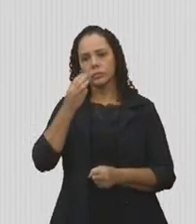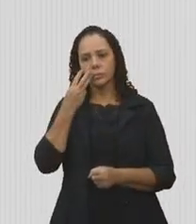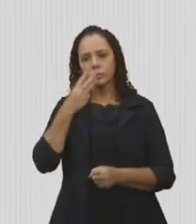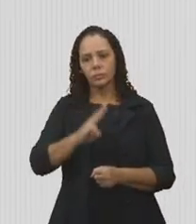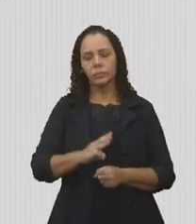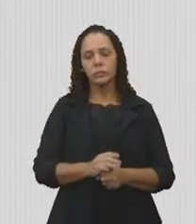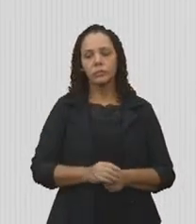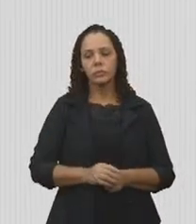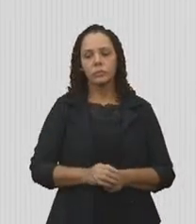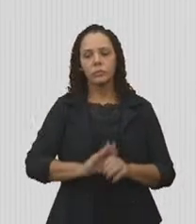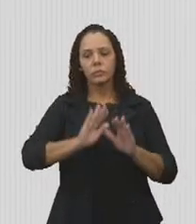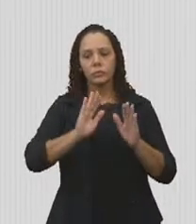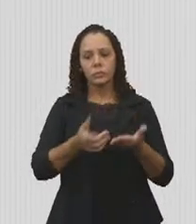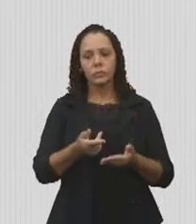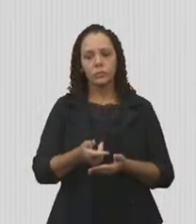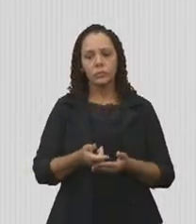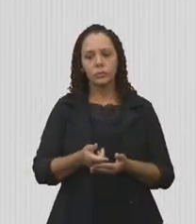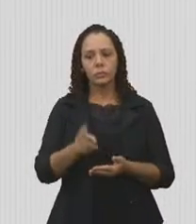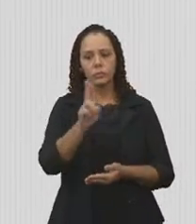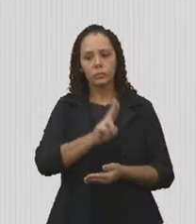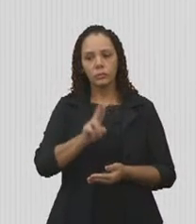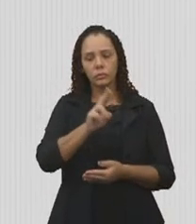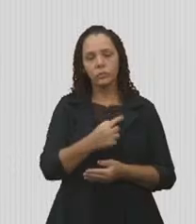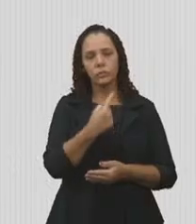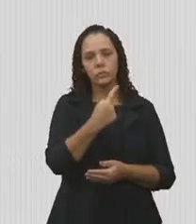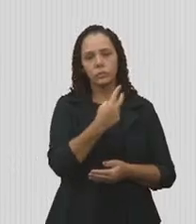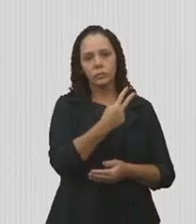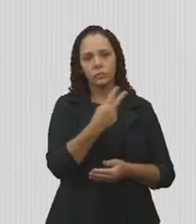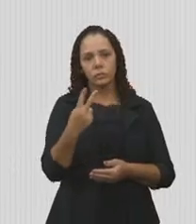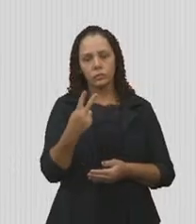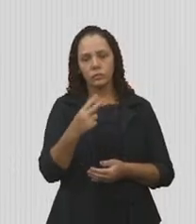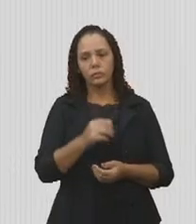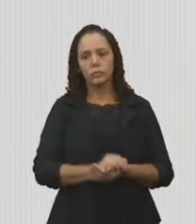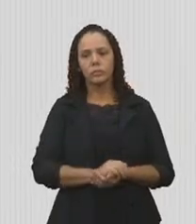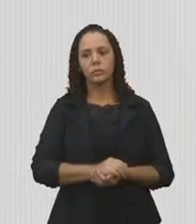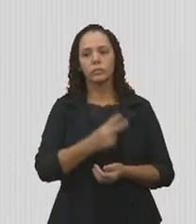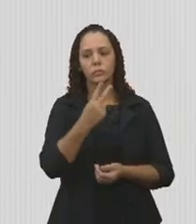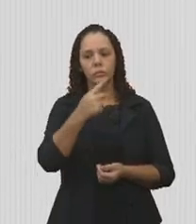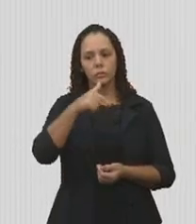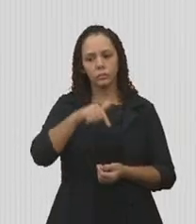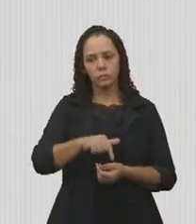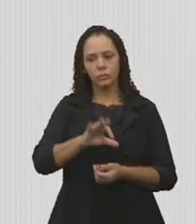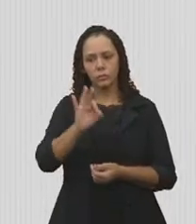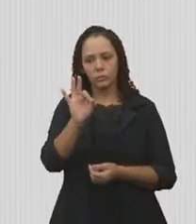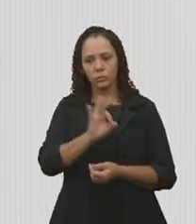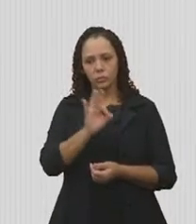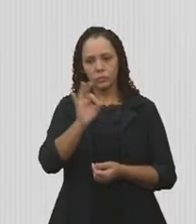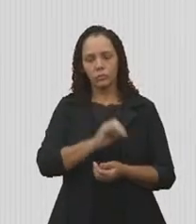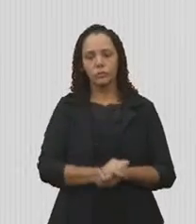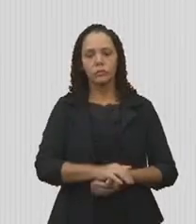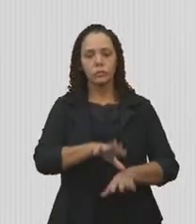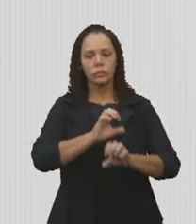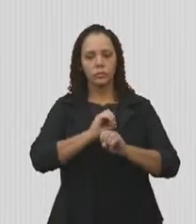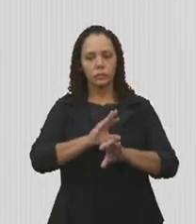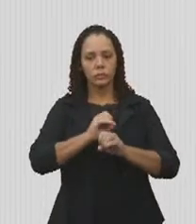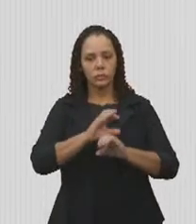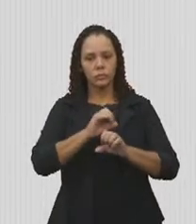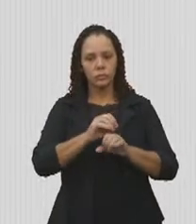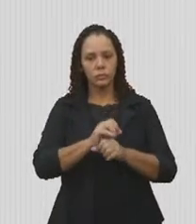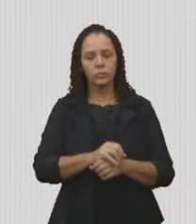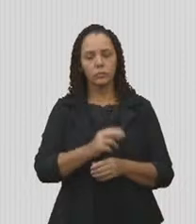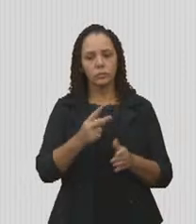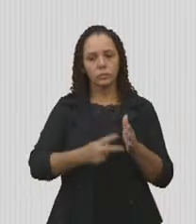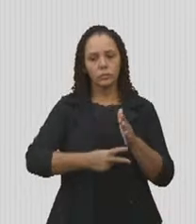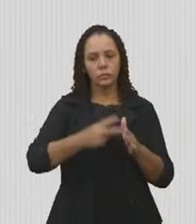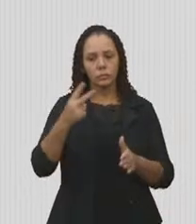milhões e já gastou até o momento 122, ou seja, 27%. A educação é o segundo